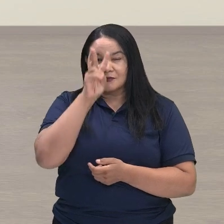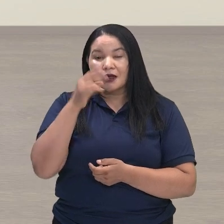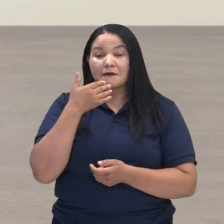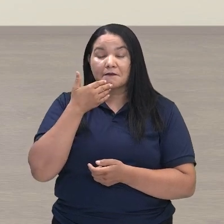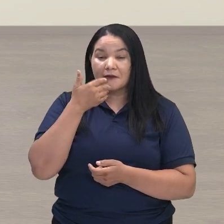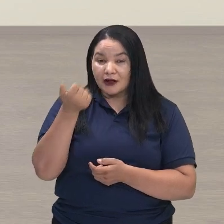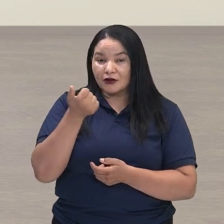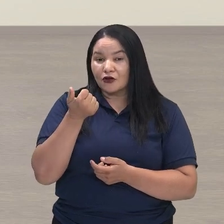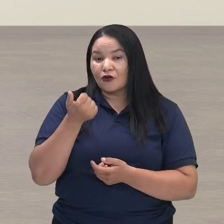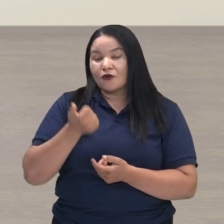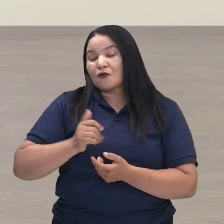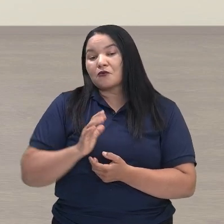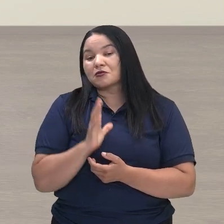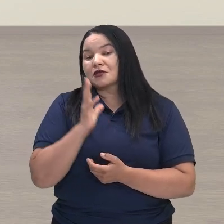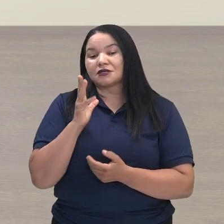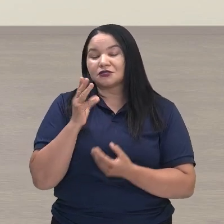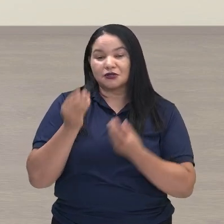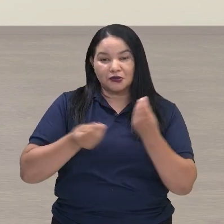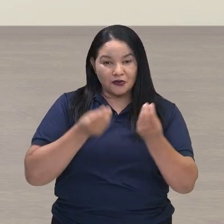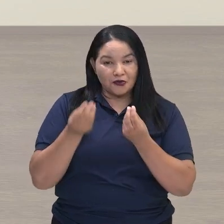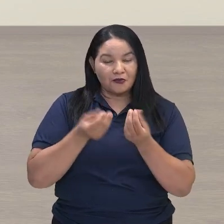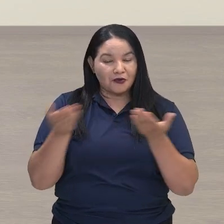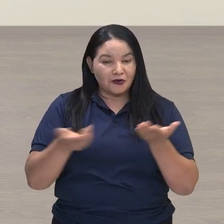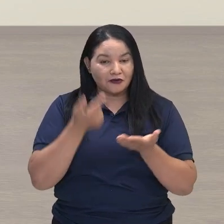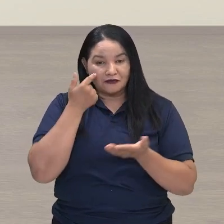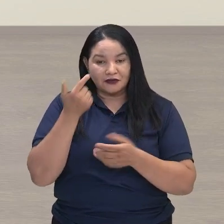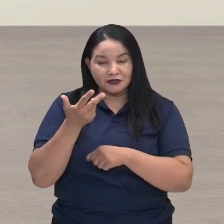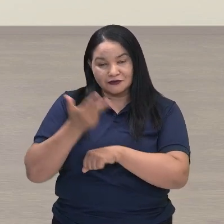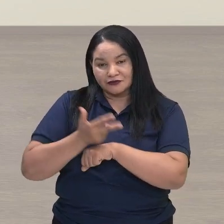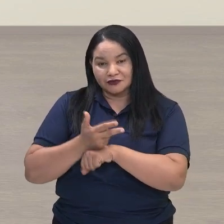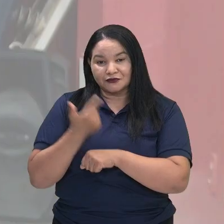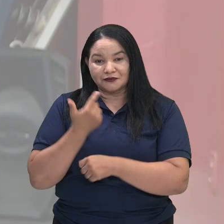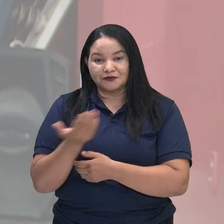como ocorrem essas danças, acompanhem o vídeo a seguir.